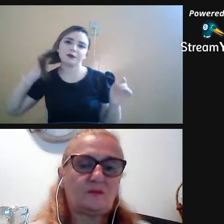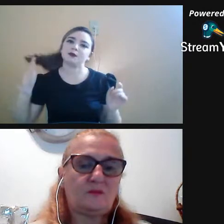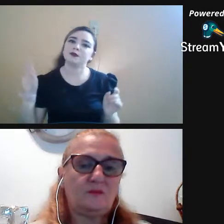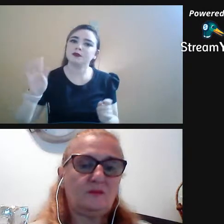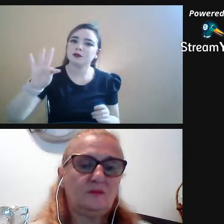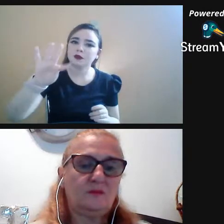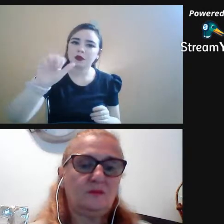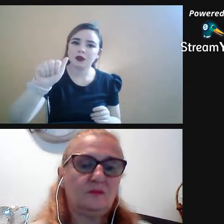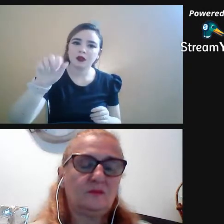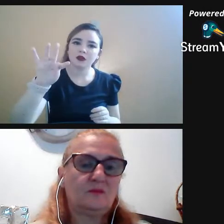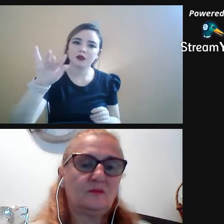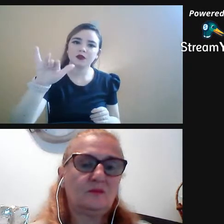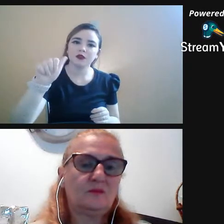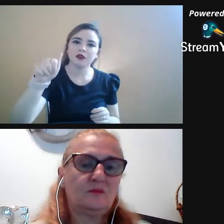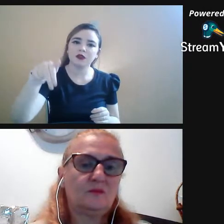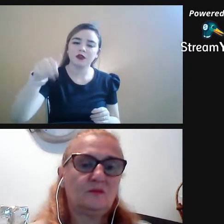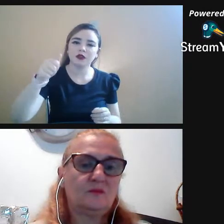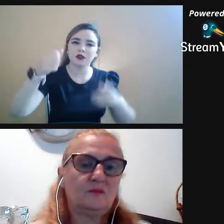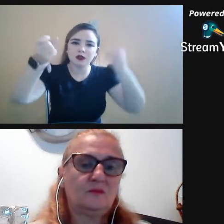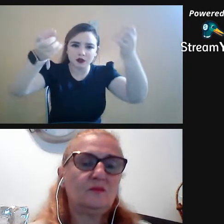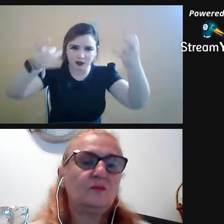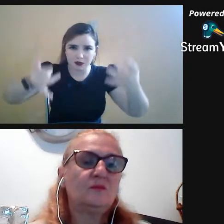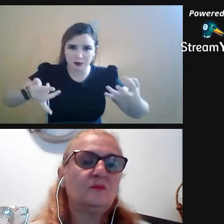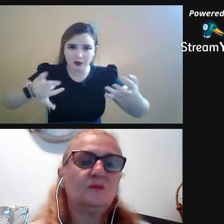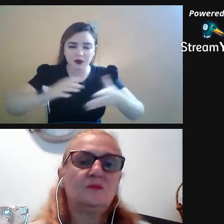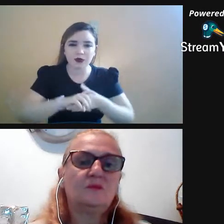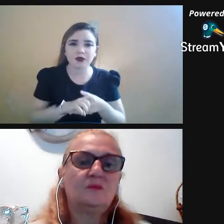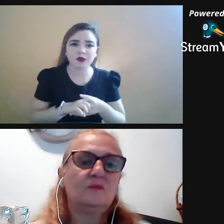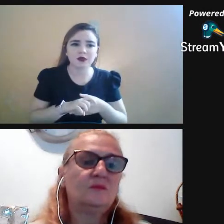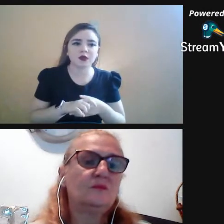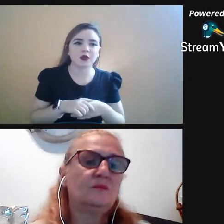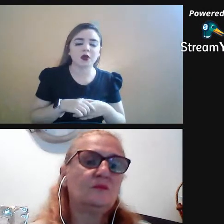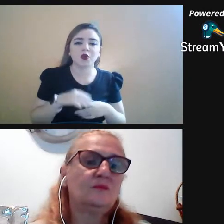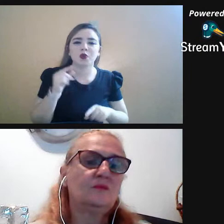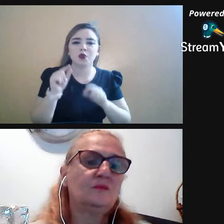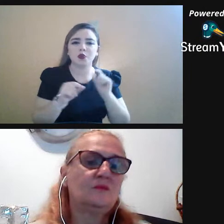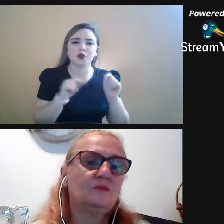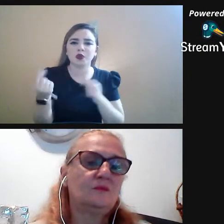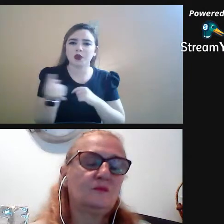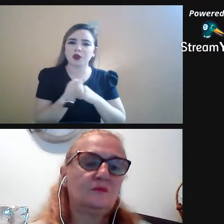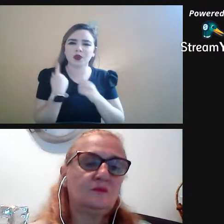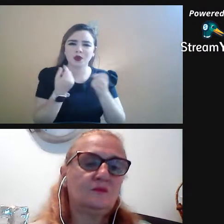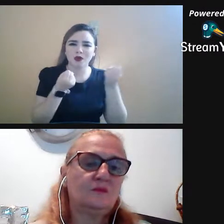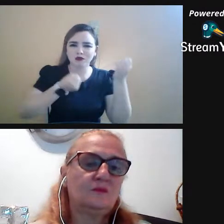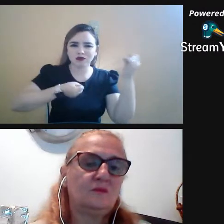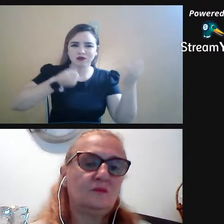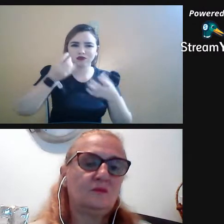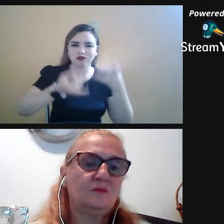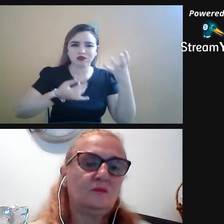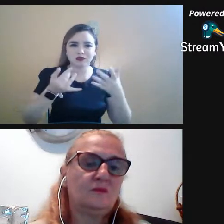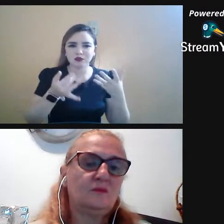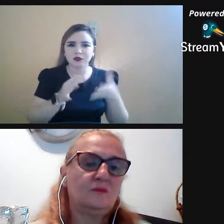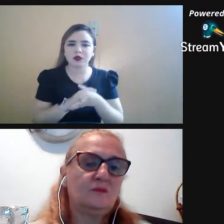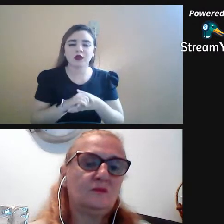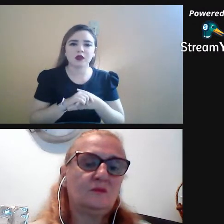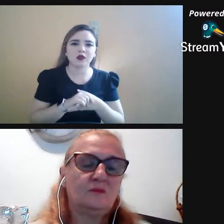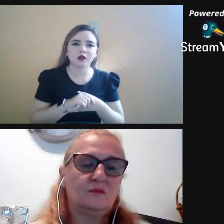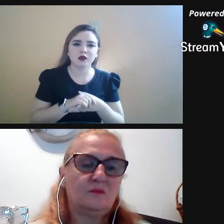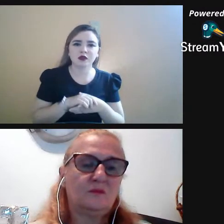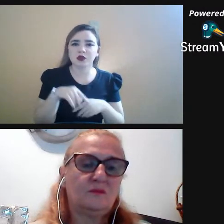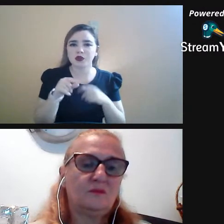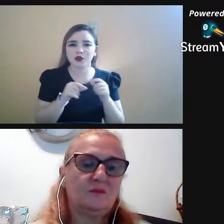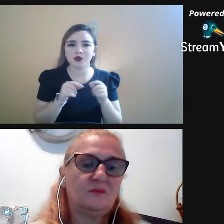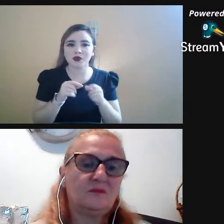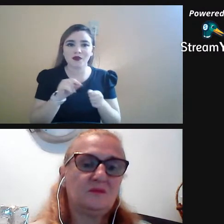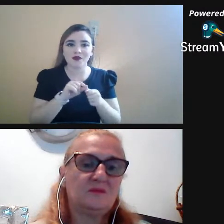Tatiana pudesse comentar um pouquinho sobre essas questões todas que a gente está falando. Se você queria falar um pouco mais, eu vi que você fez uma carinha